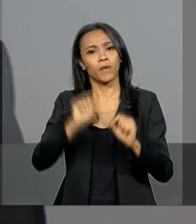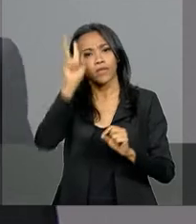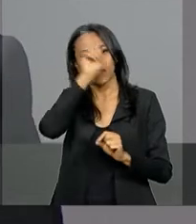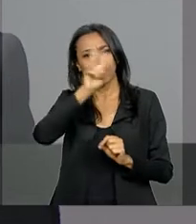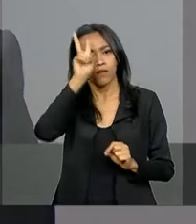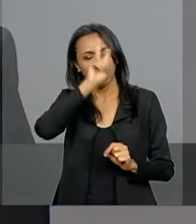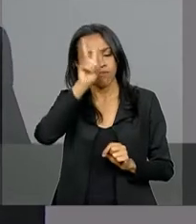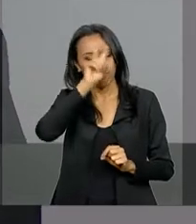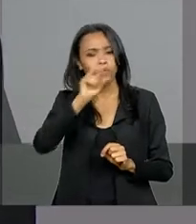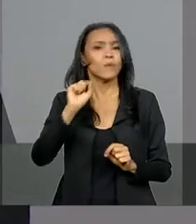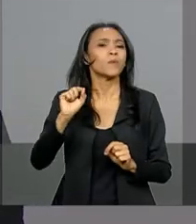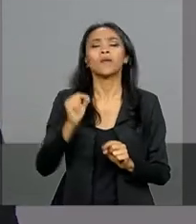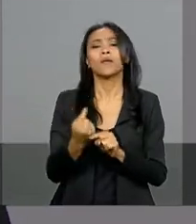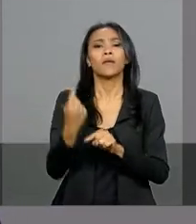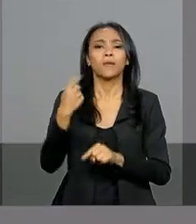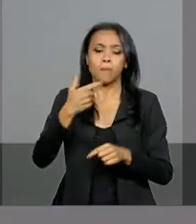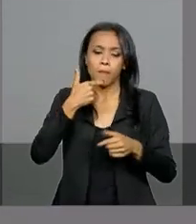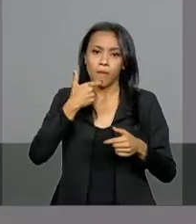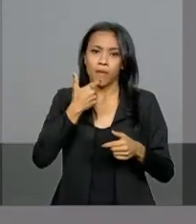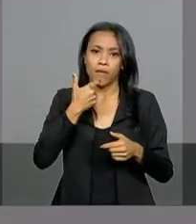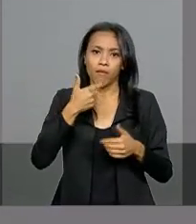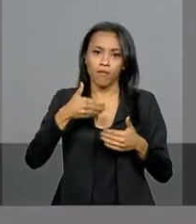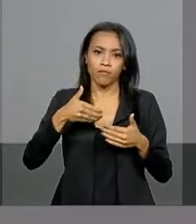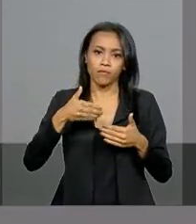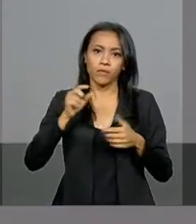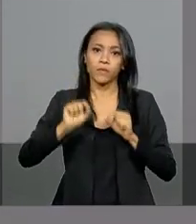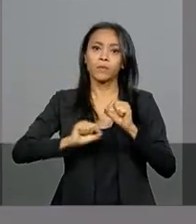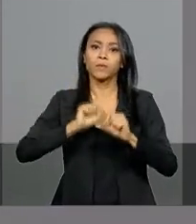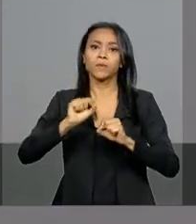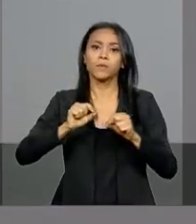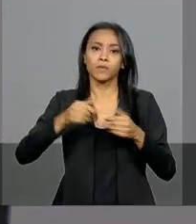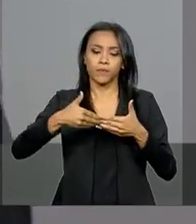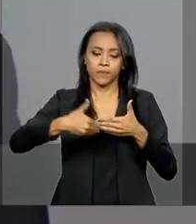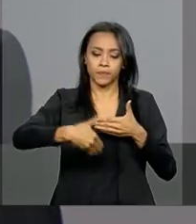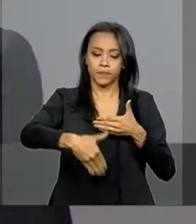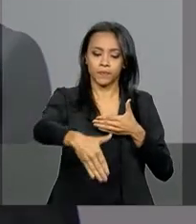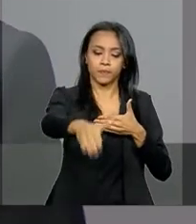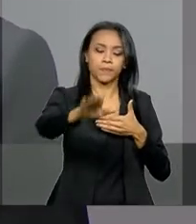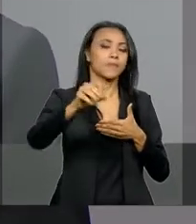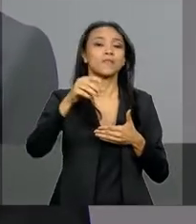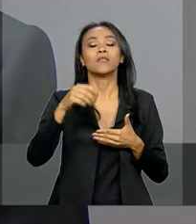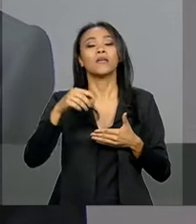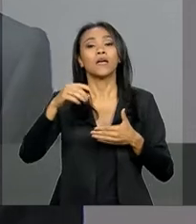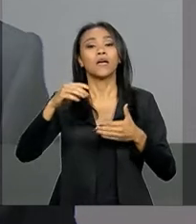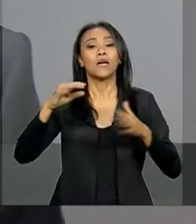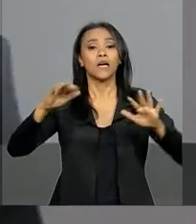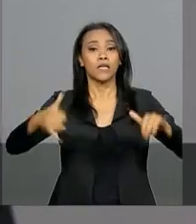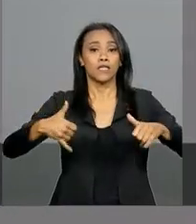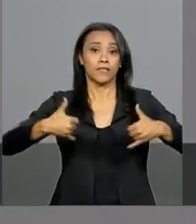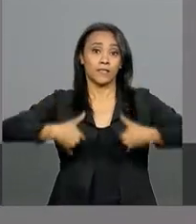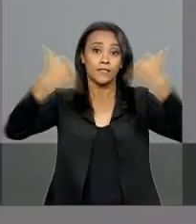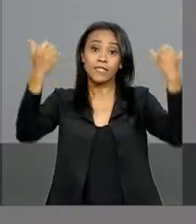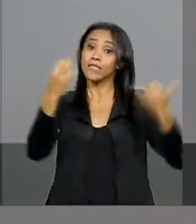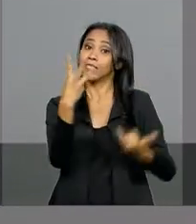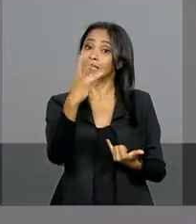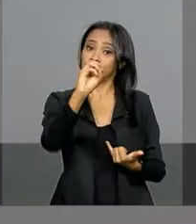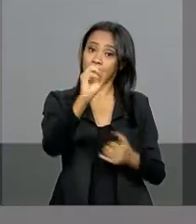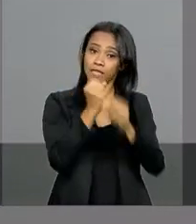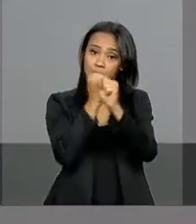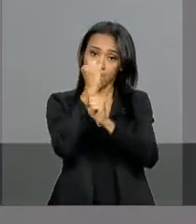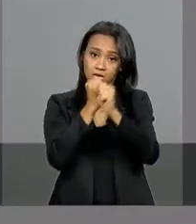nós estamos às vésperas do aniversário de 30 anos da constituição grau